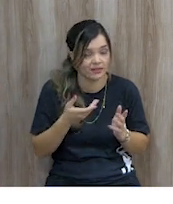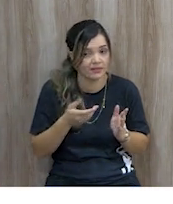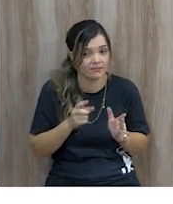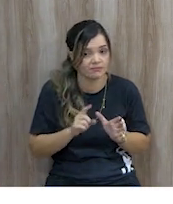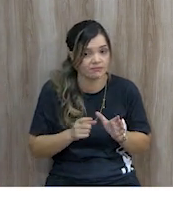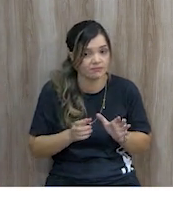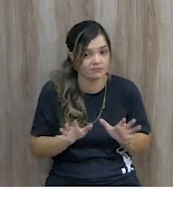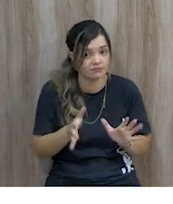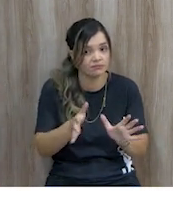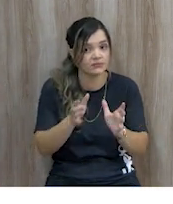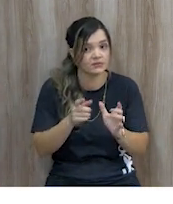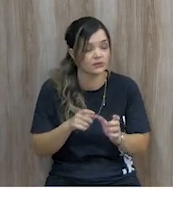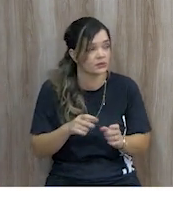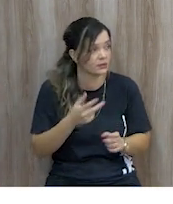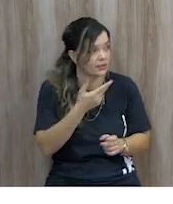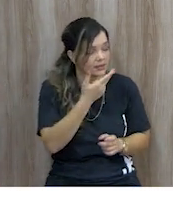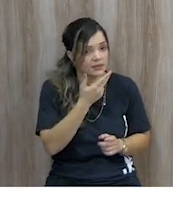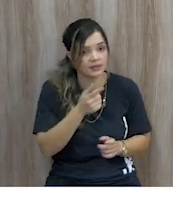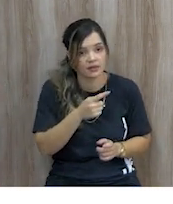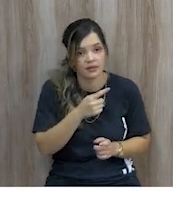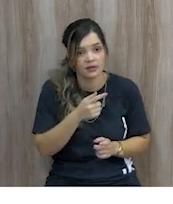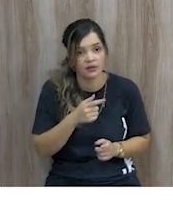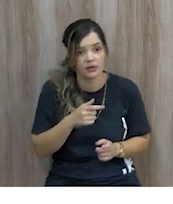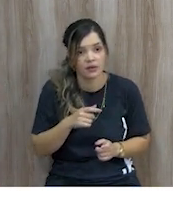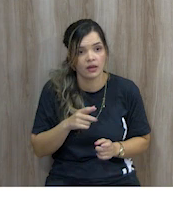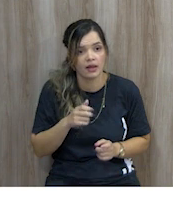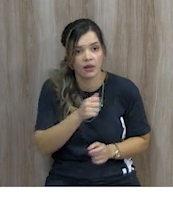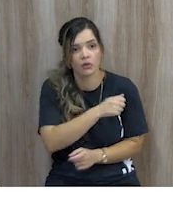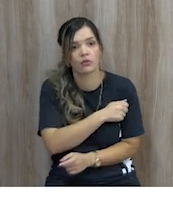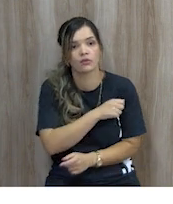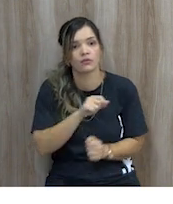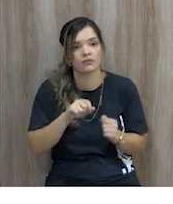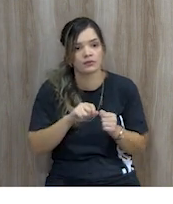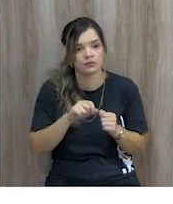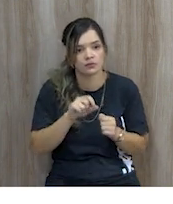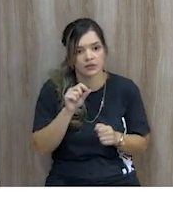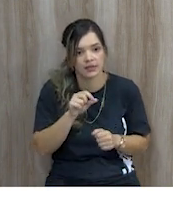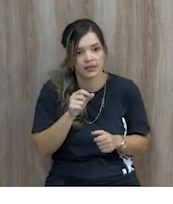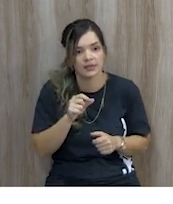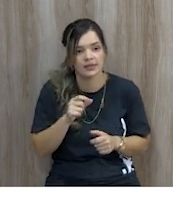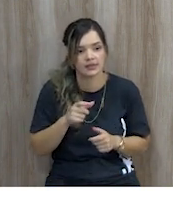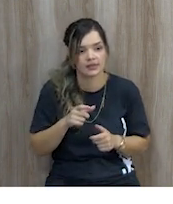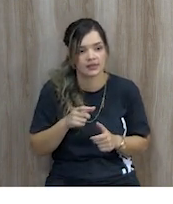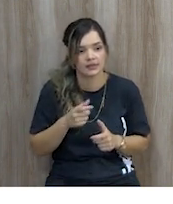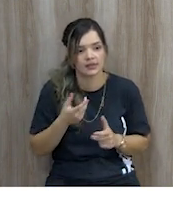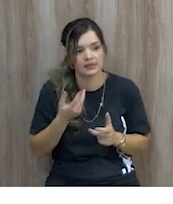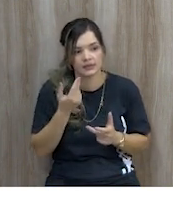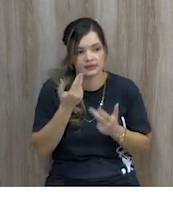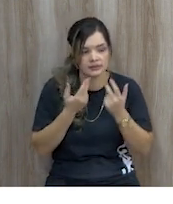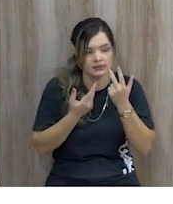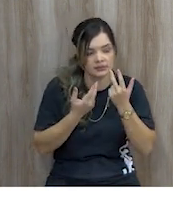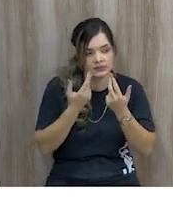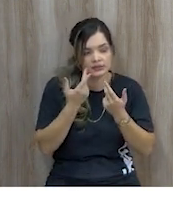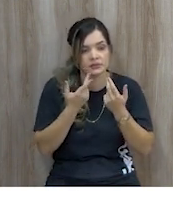aluno fez? Fez uma técnica de Zucchelli. Então, ele fez aquelas incisões em base de papila,